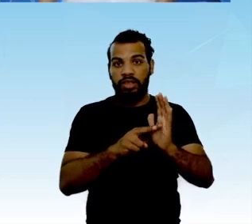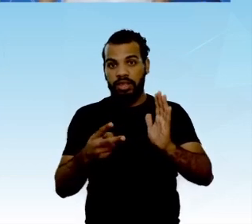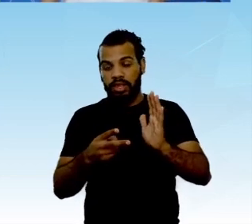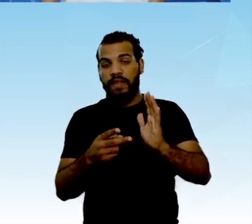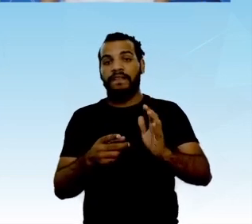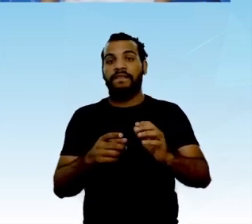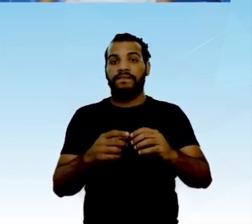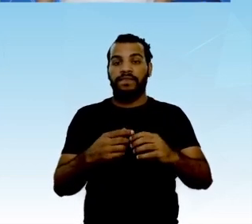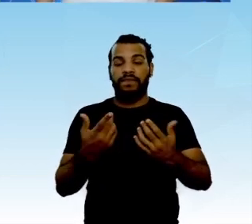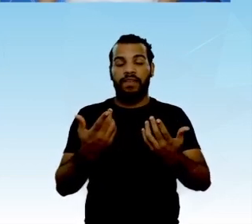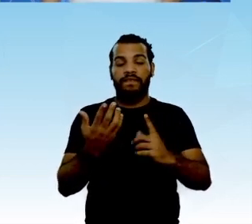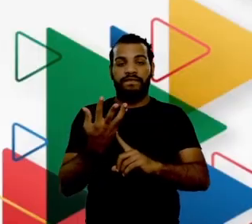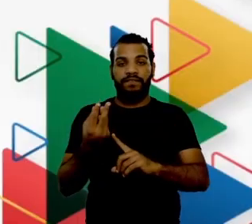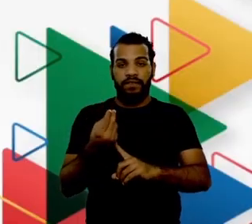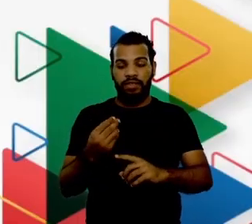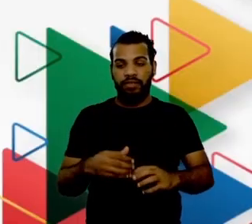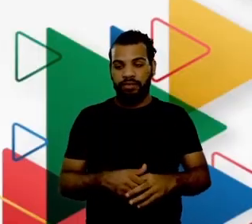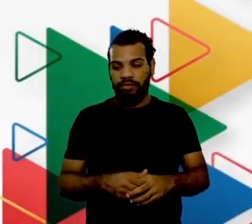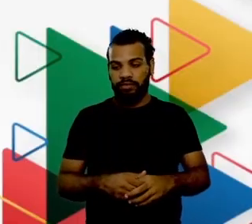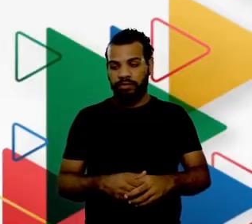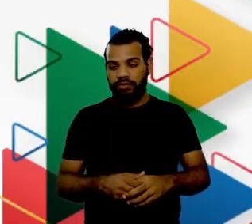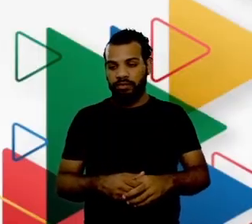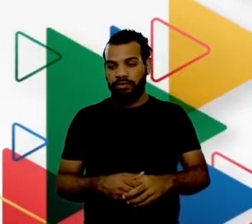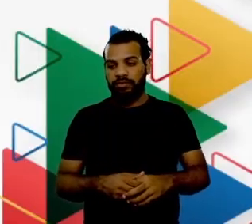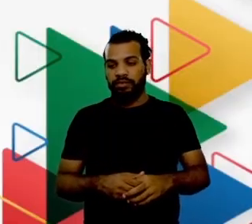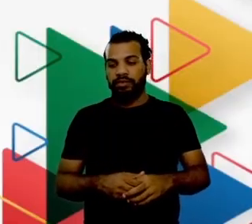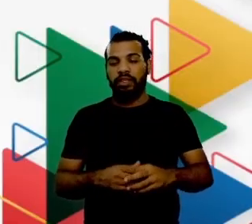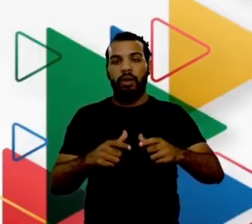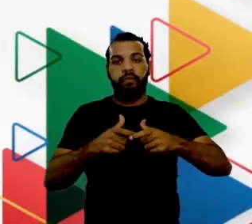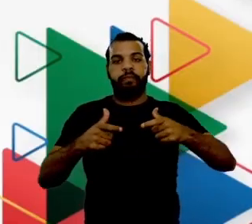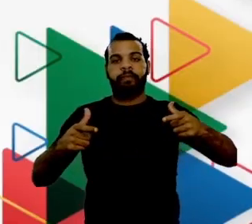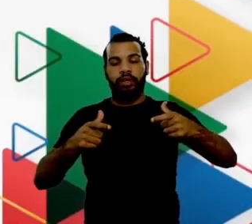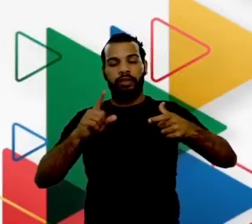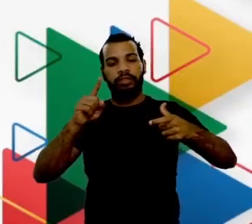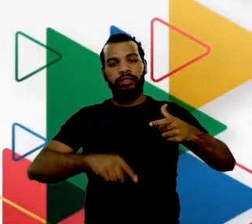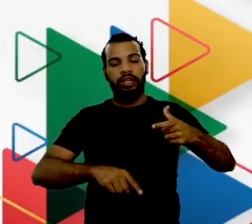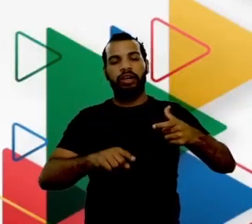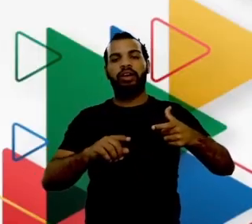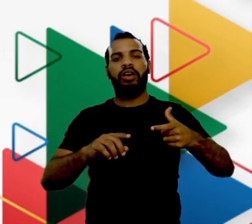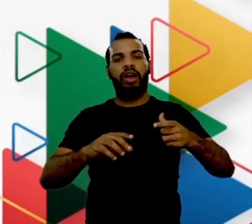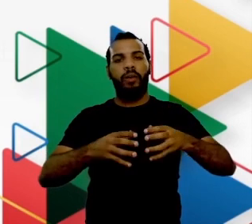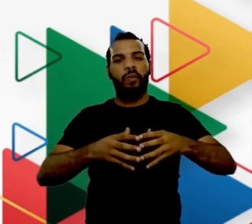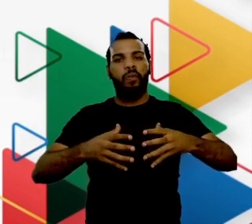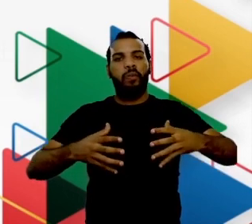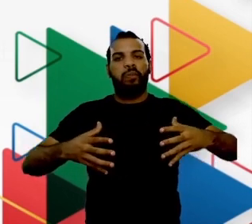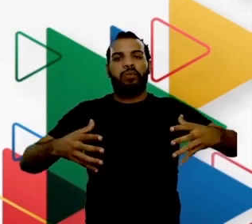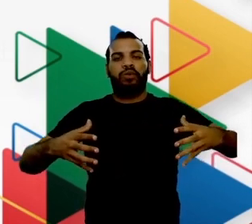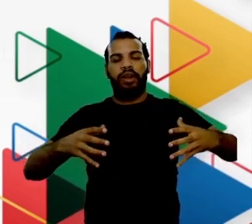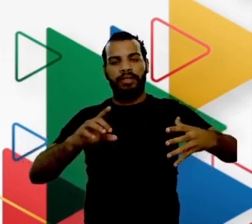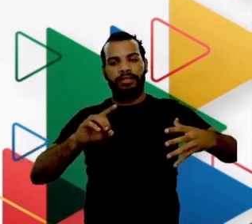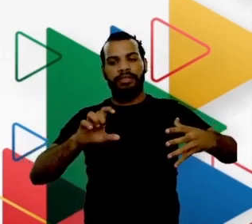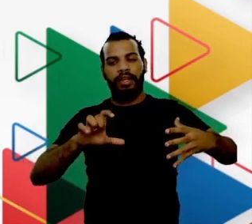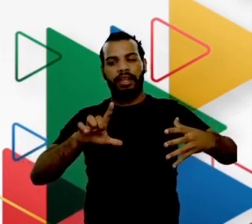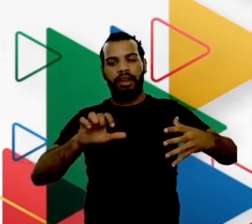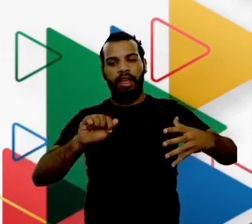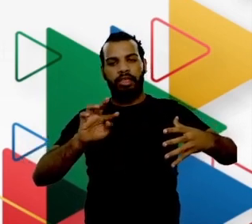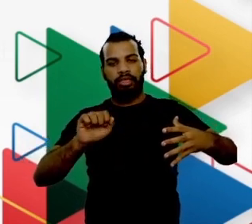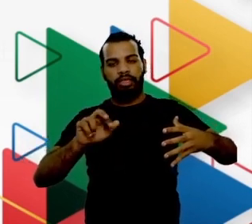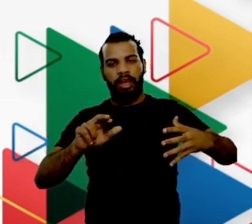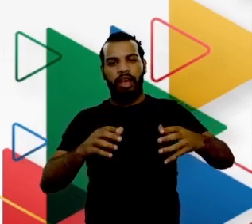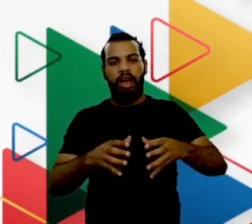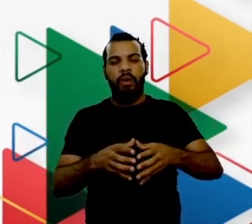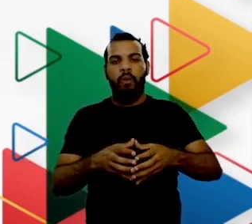dilatação térmica é o nome que se dá ao crescimento. Dilatar é aumentar